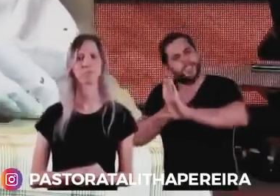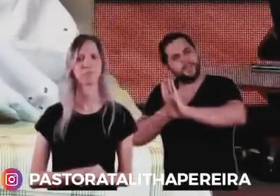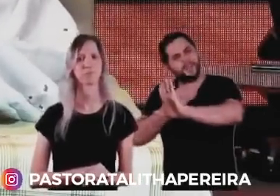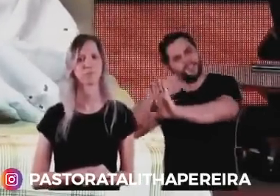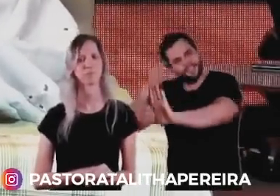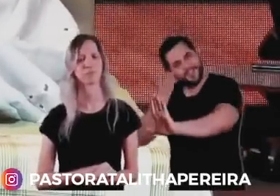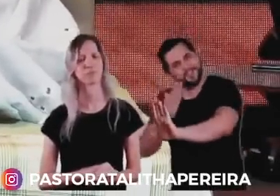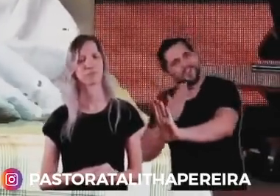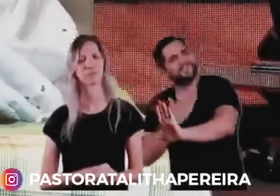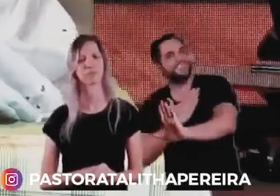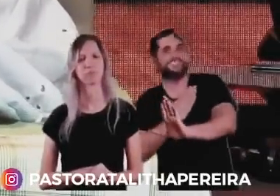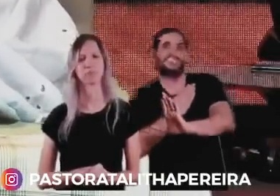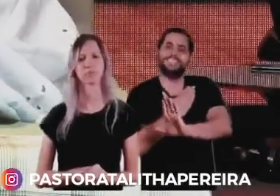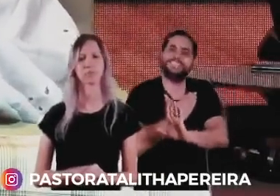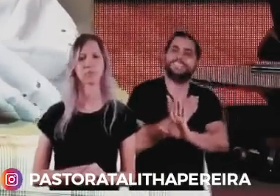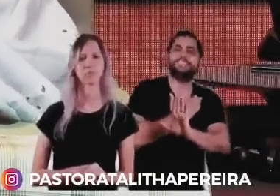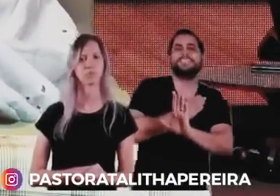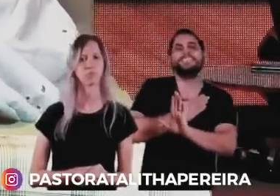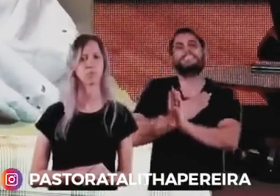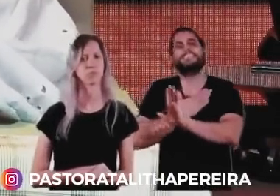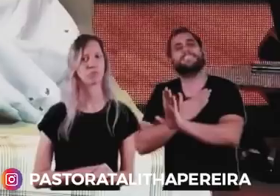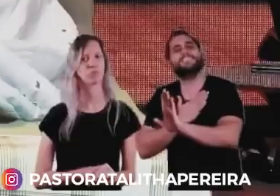para mim.